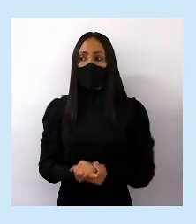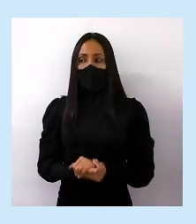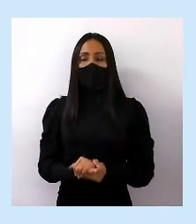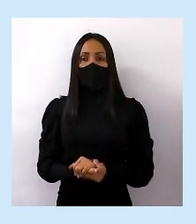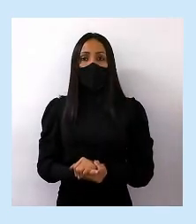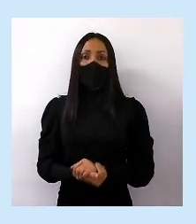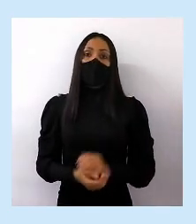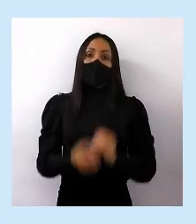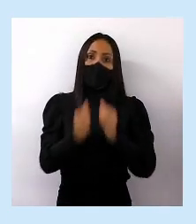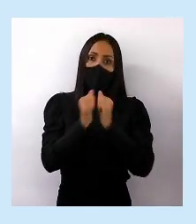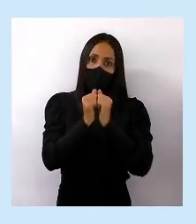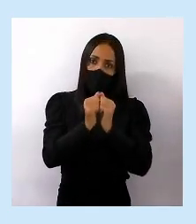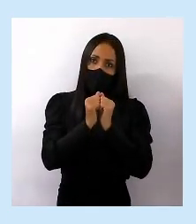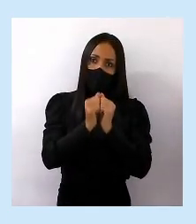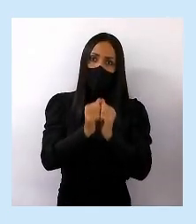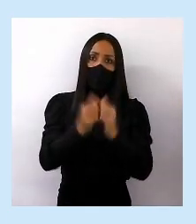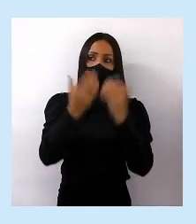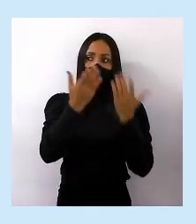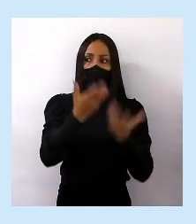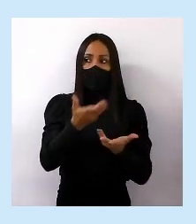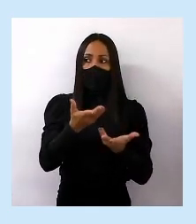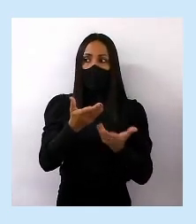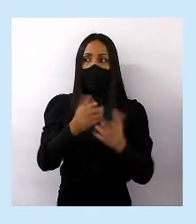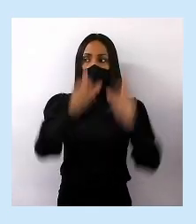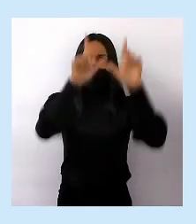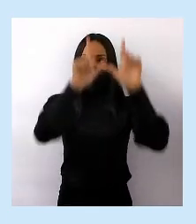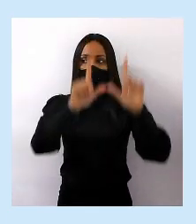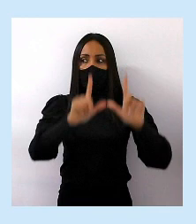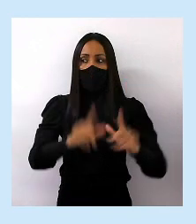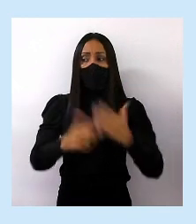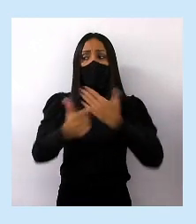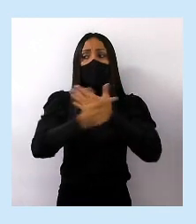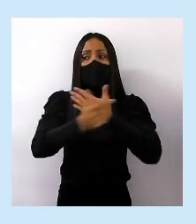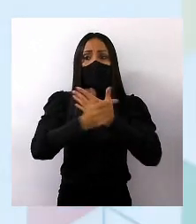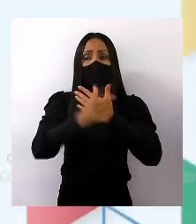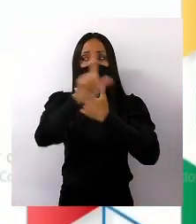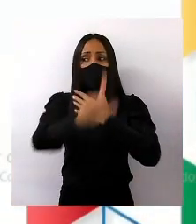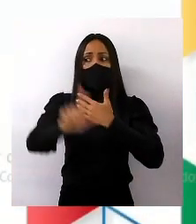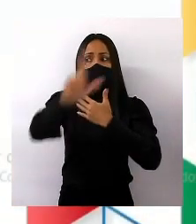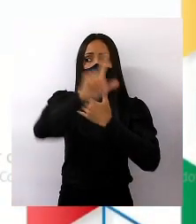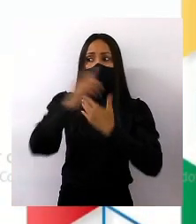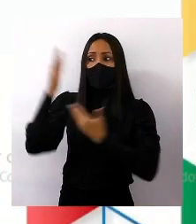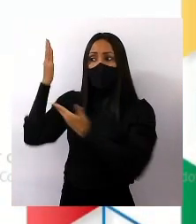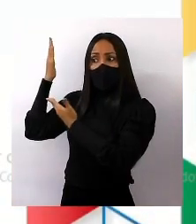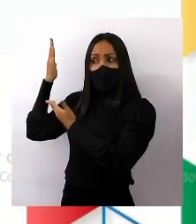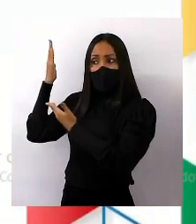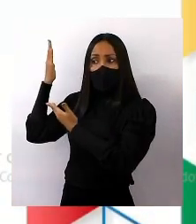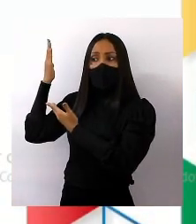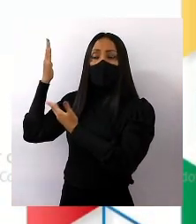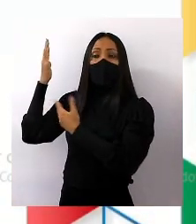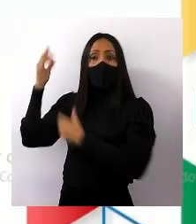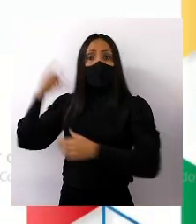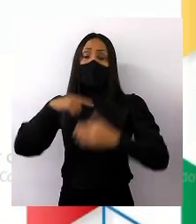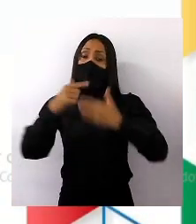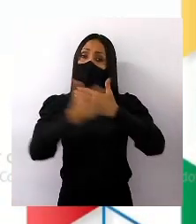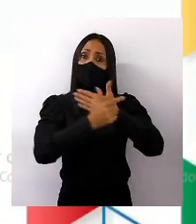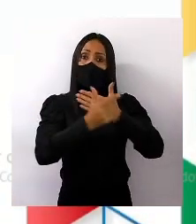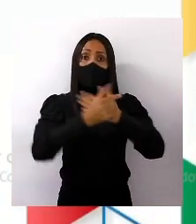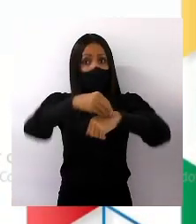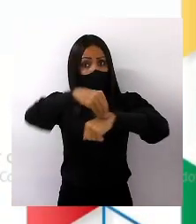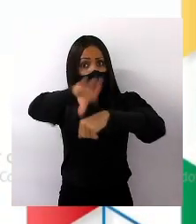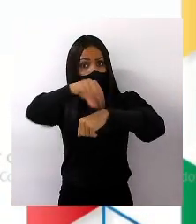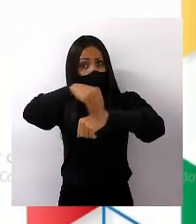Acompanhe comigo aí, agora nos slides, as funções da literatura. Assim como eu tenho aqui a função de passar para vocês